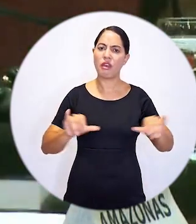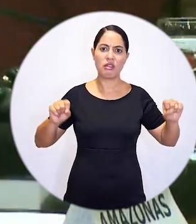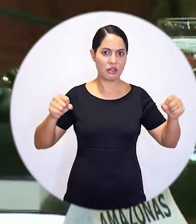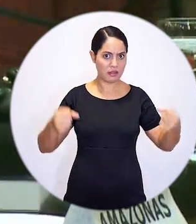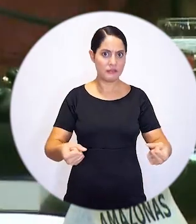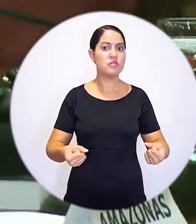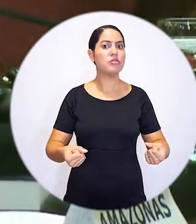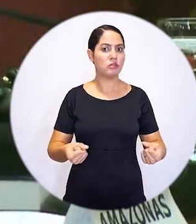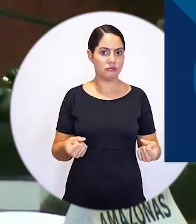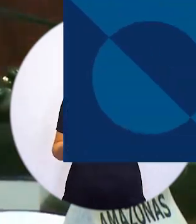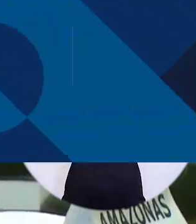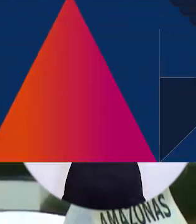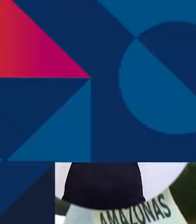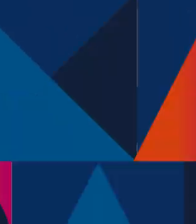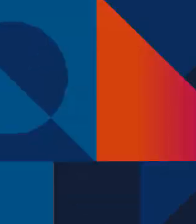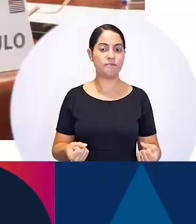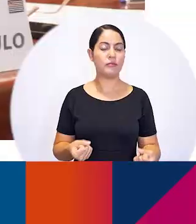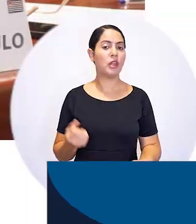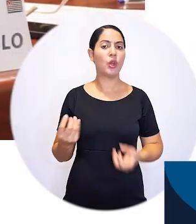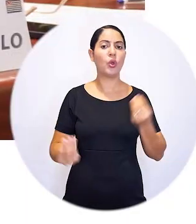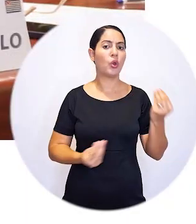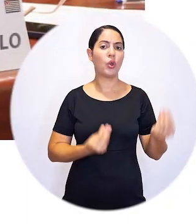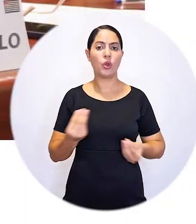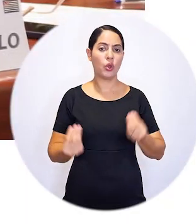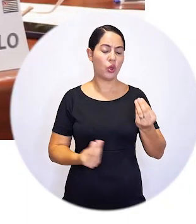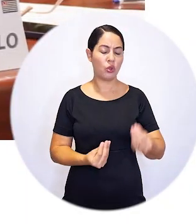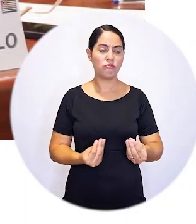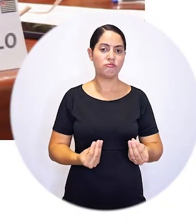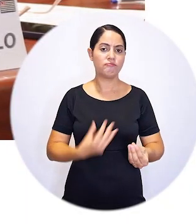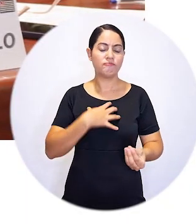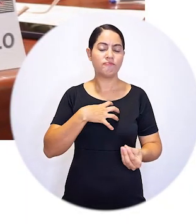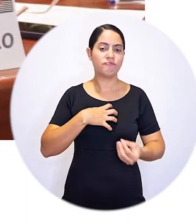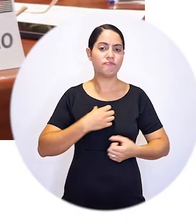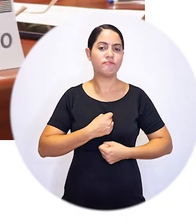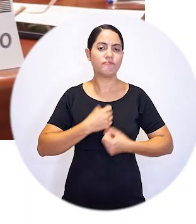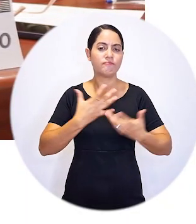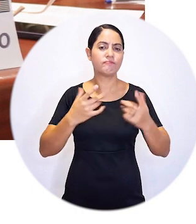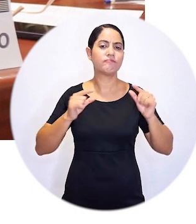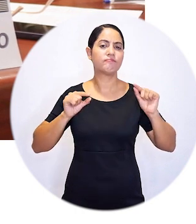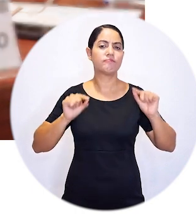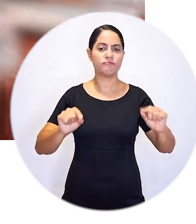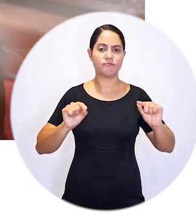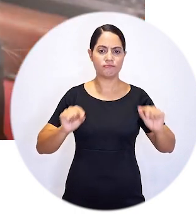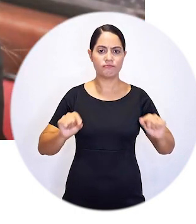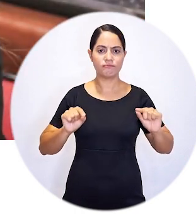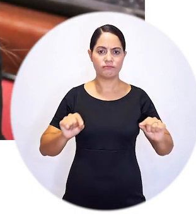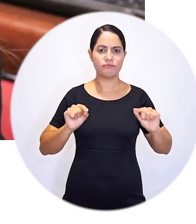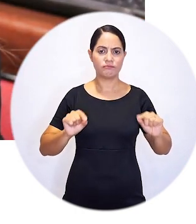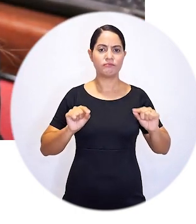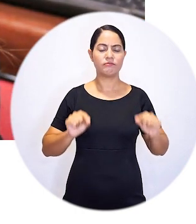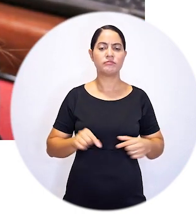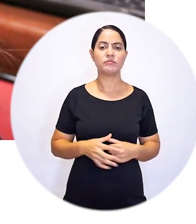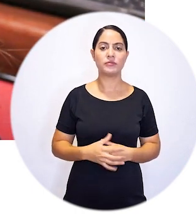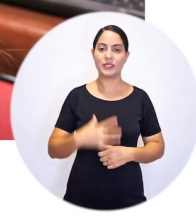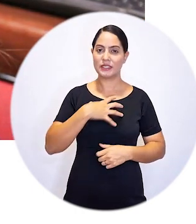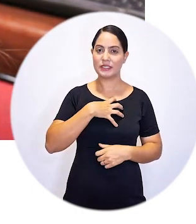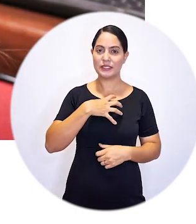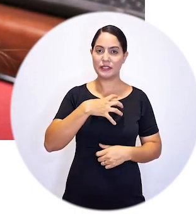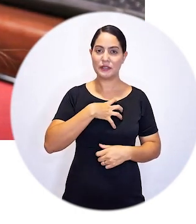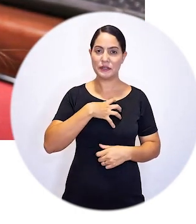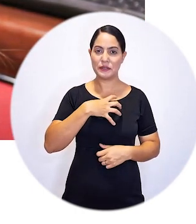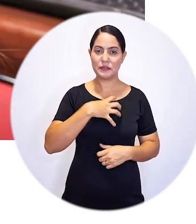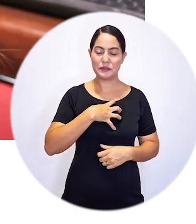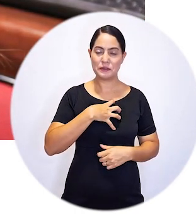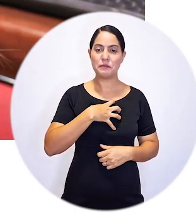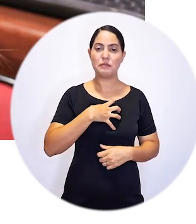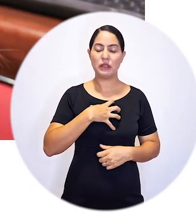sempre defendido. E dizer que a emoção me